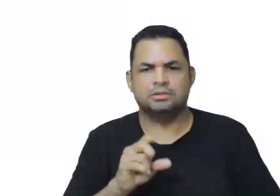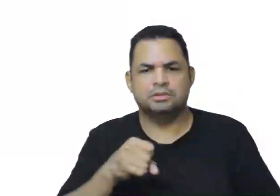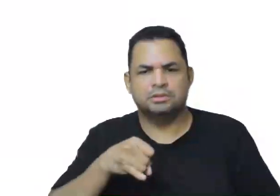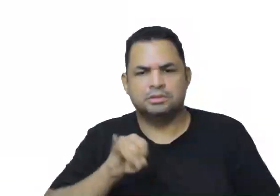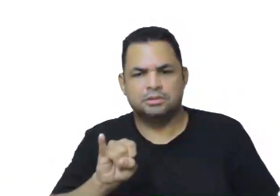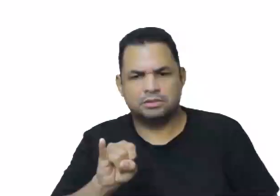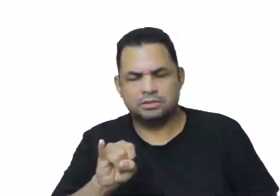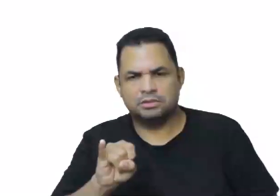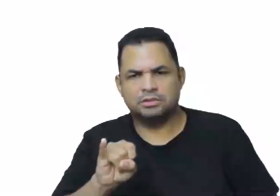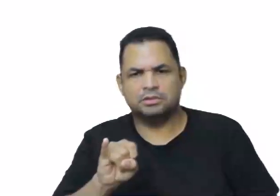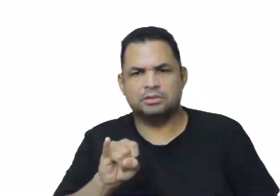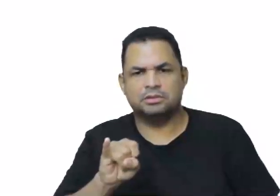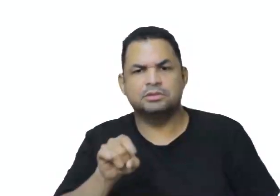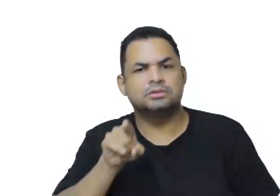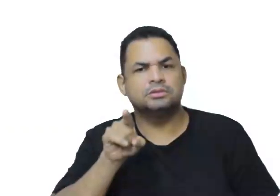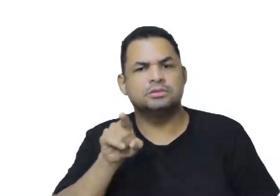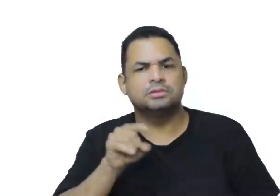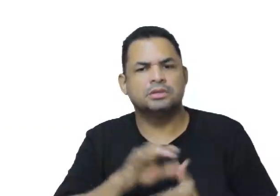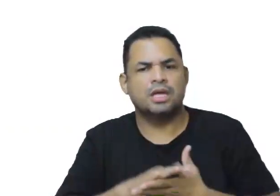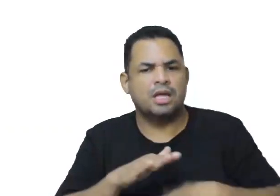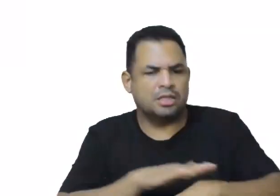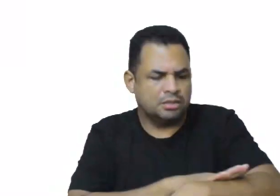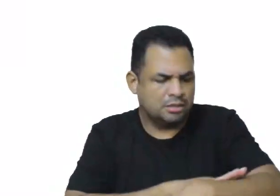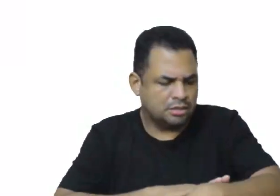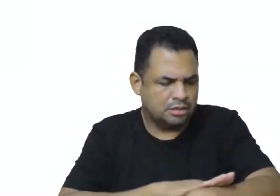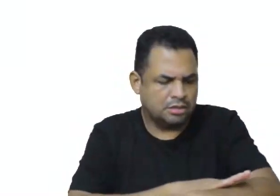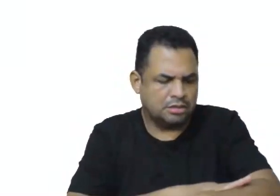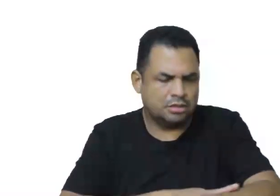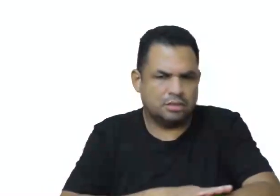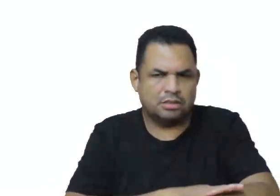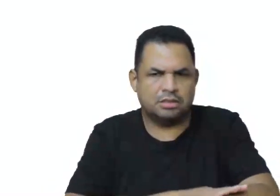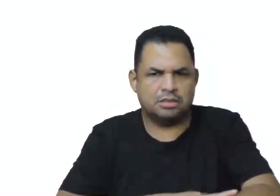aquele tecido, né, ele tem uma função